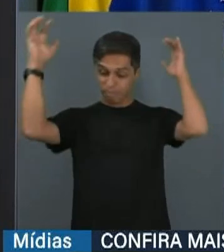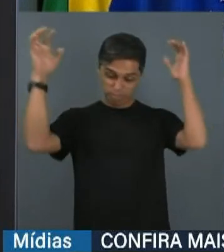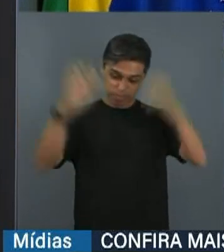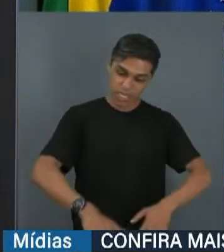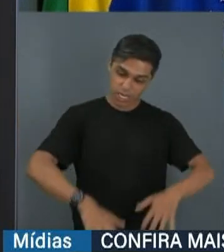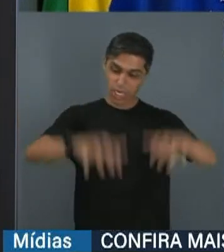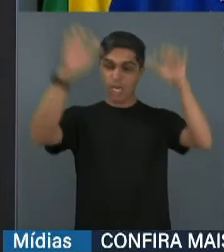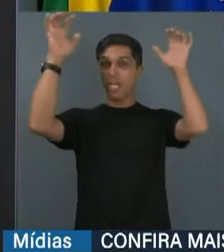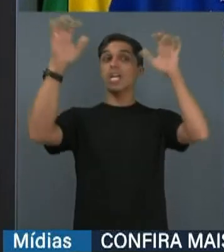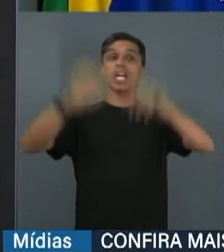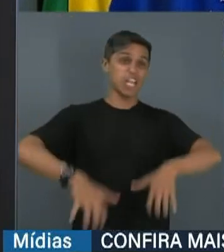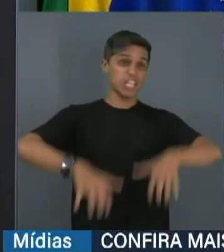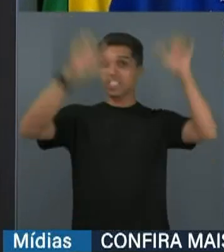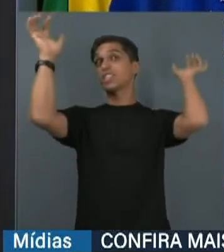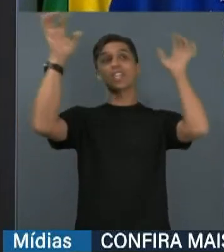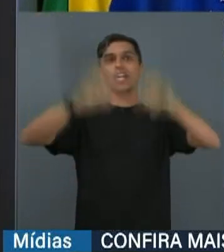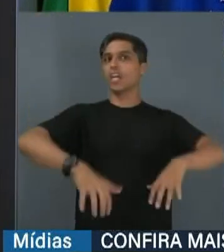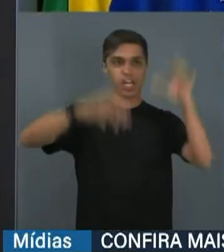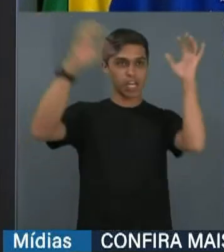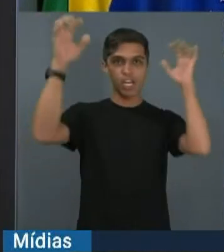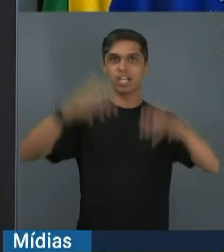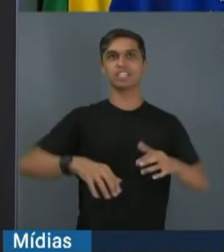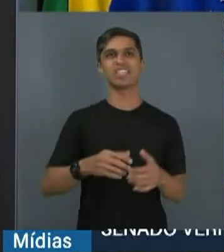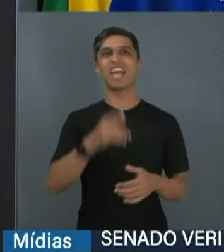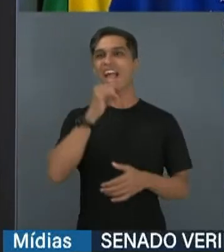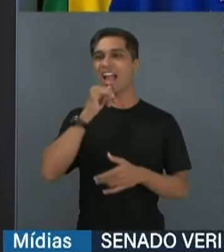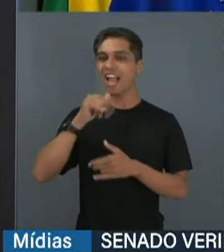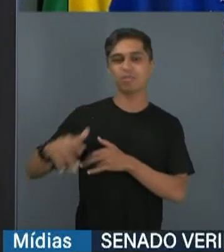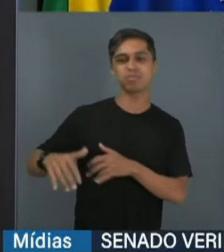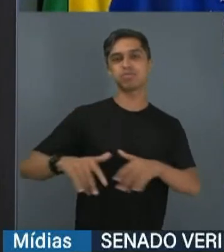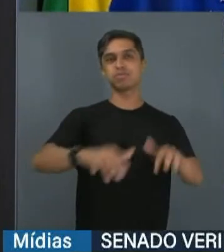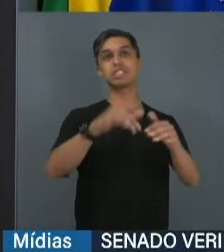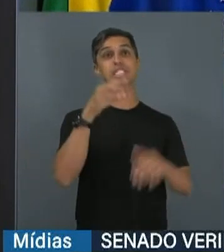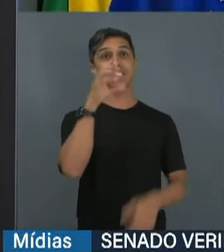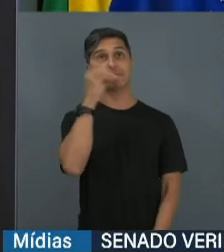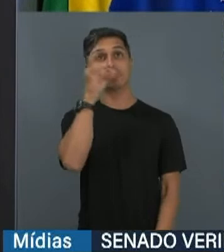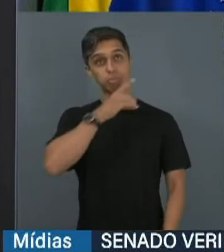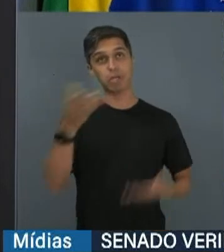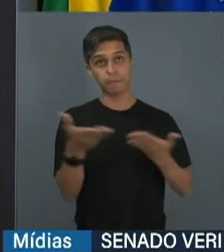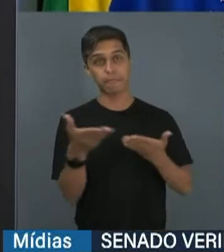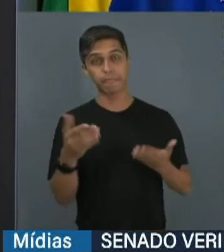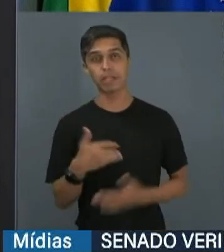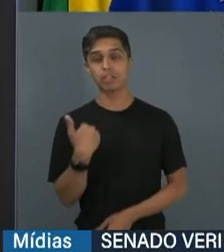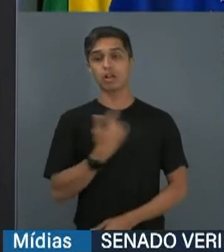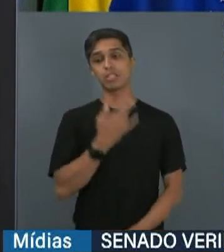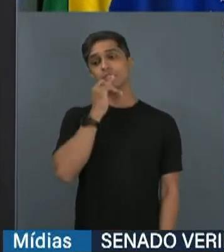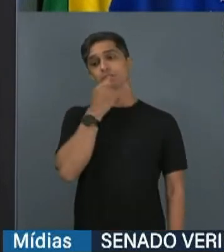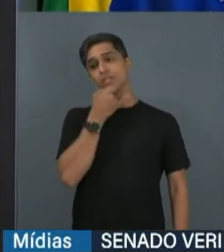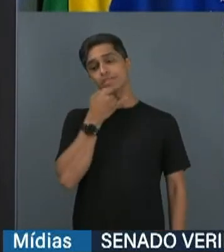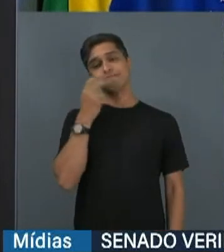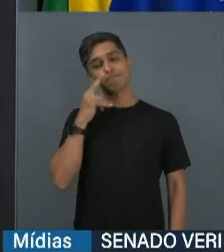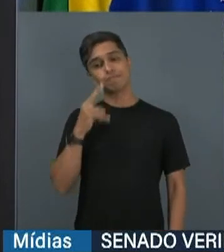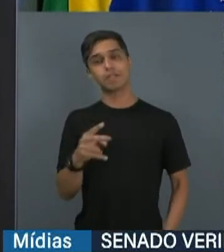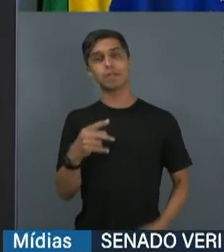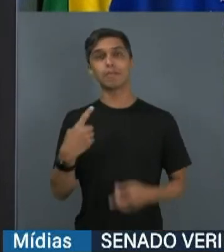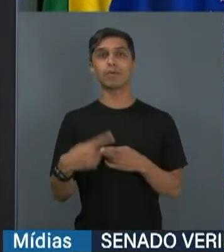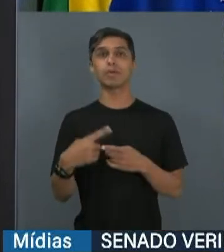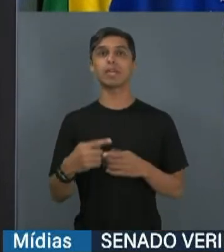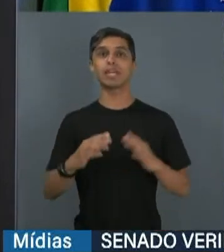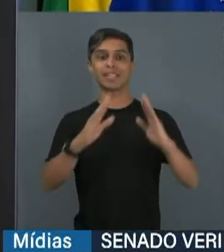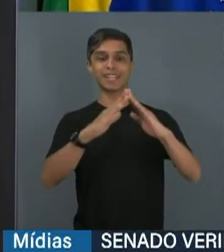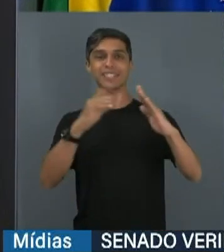Torrencial. Torrencial. Muitos alagamentos, situações que a gente fica triste, invadindo água na casa